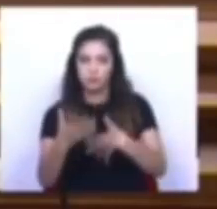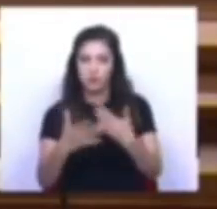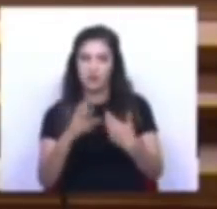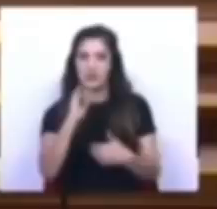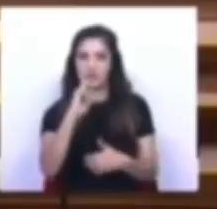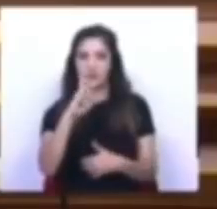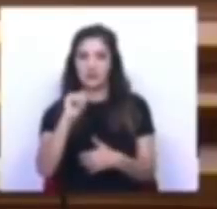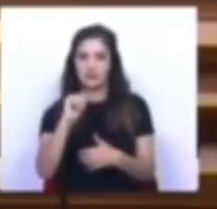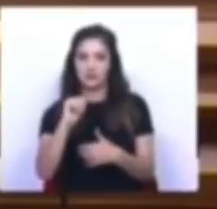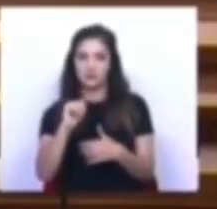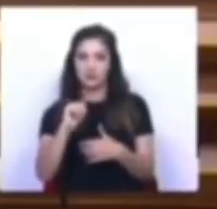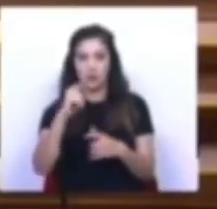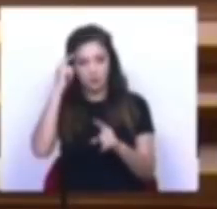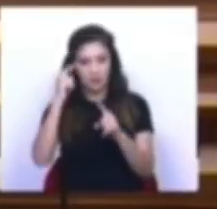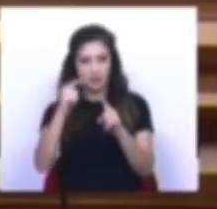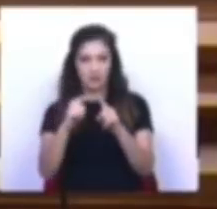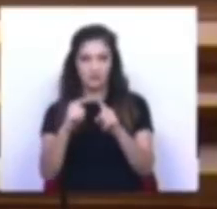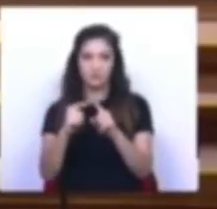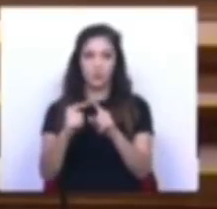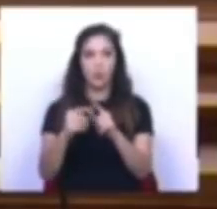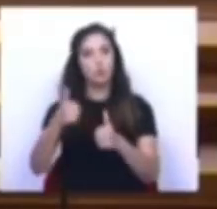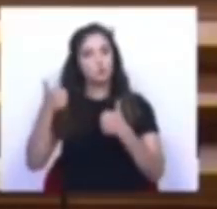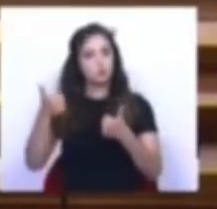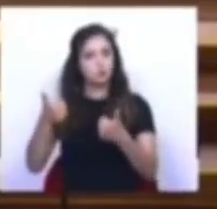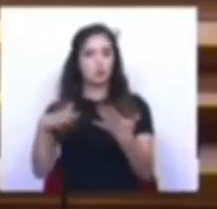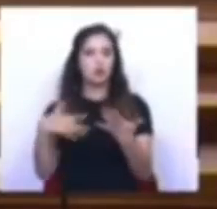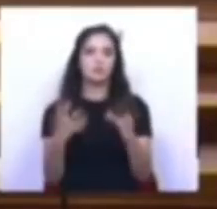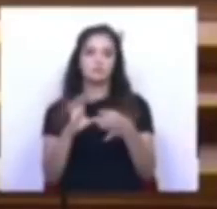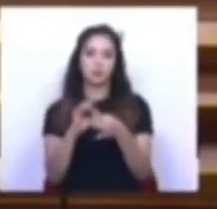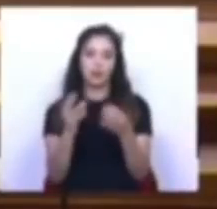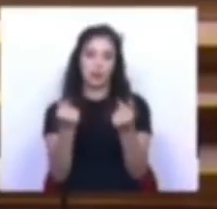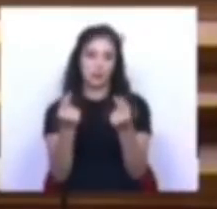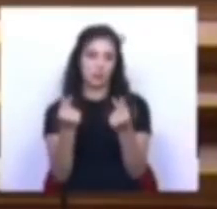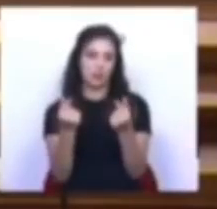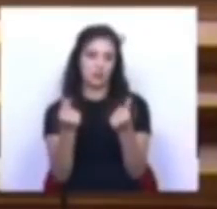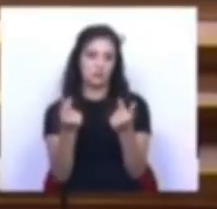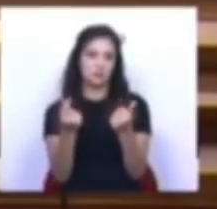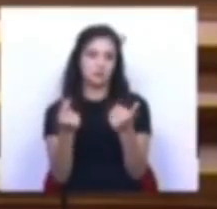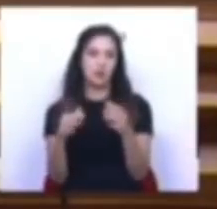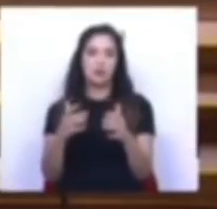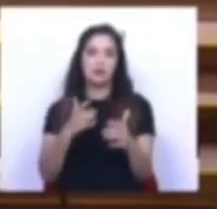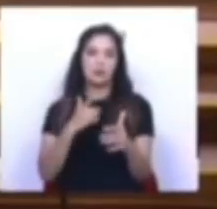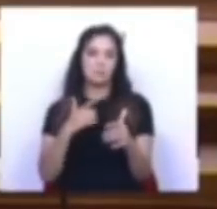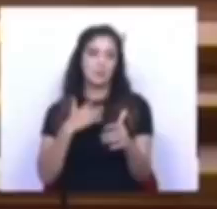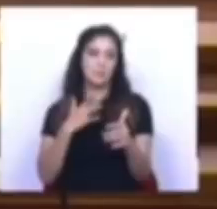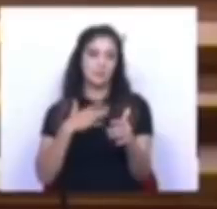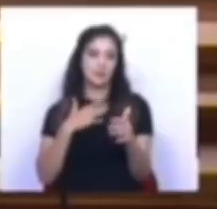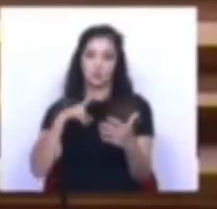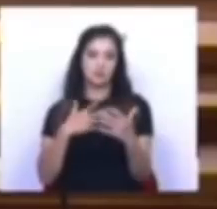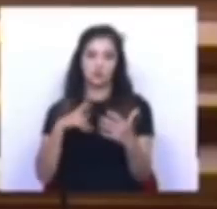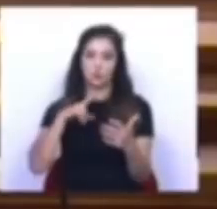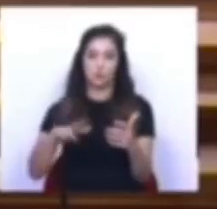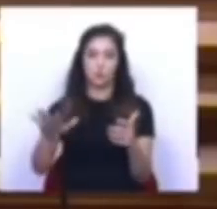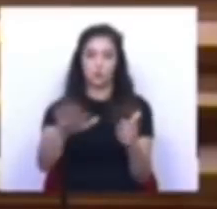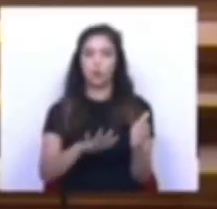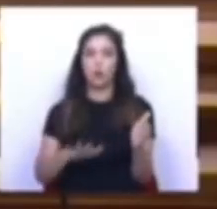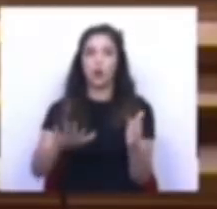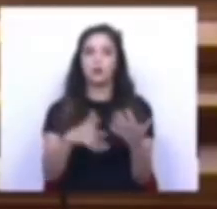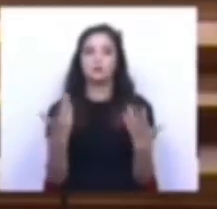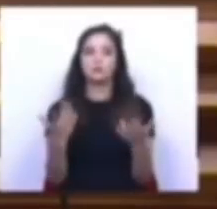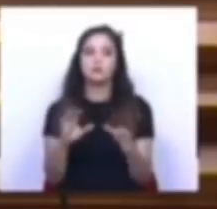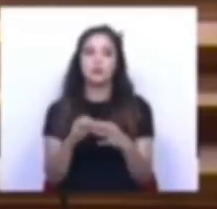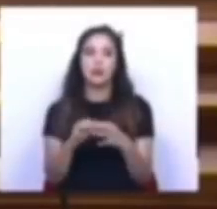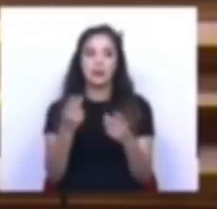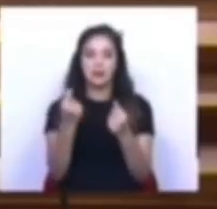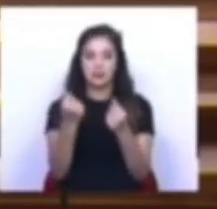para reter este talento? E quanto ao capital, completamente exaurido nas empresas nacionais, completamente exaurido, incapazes de atrair